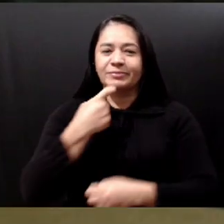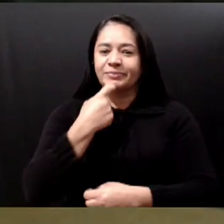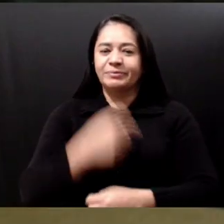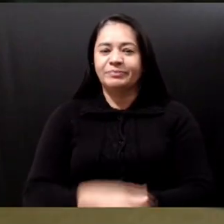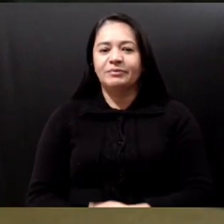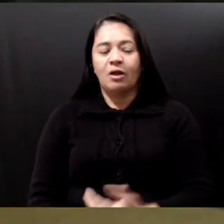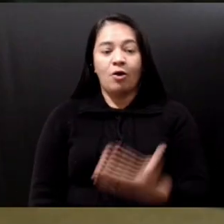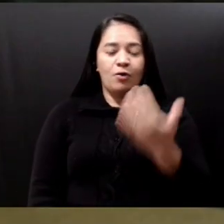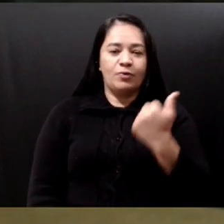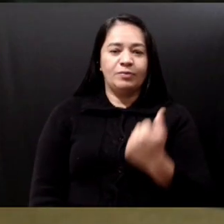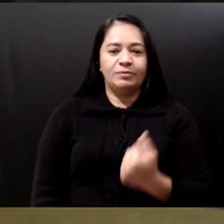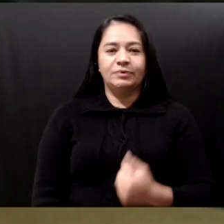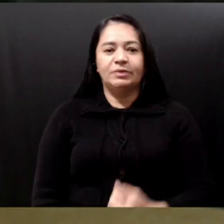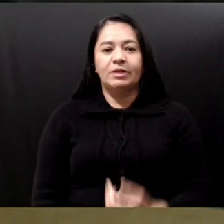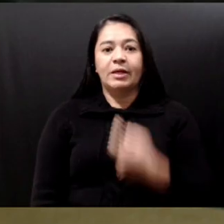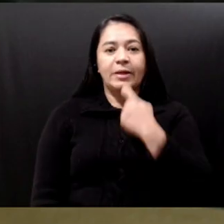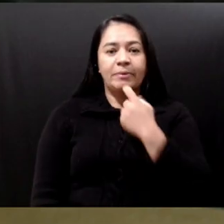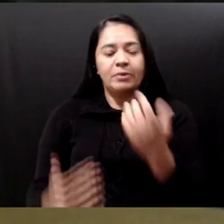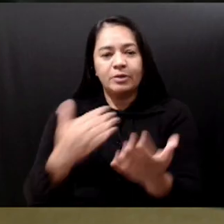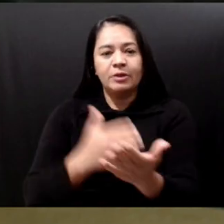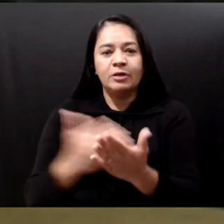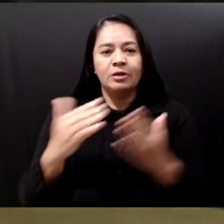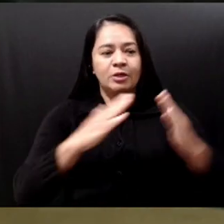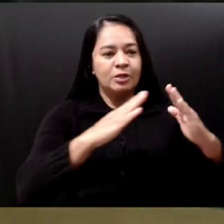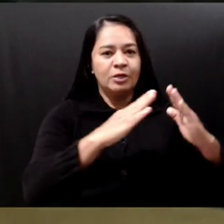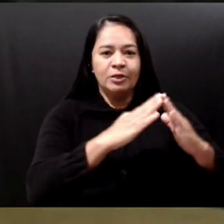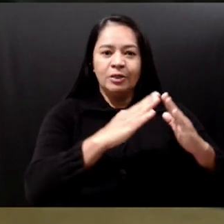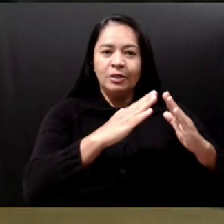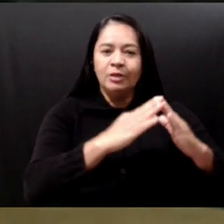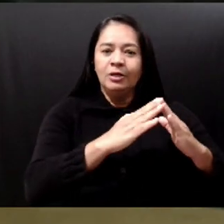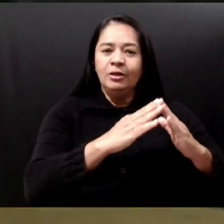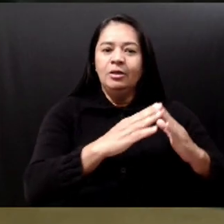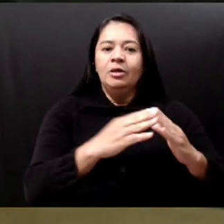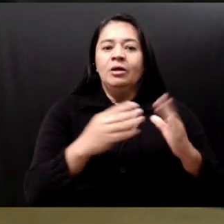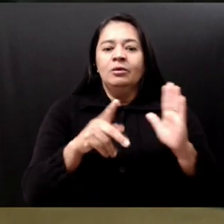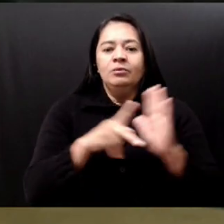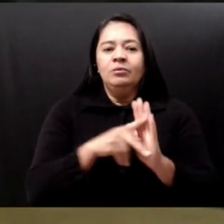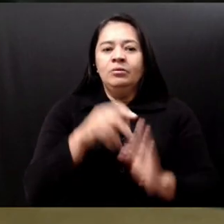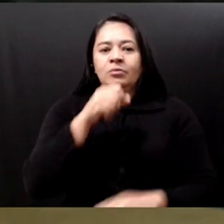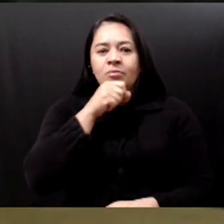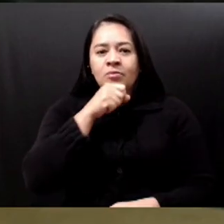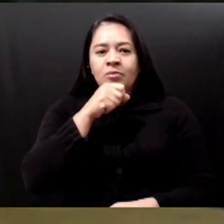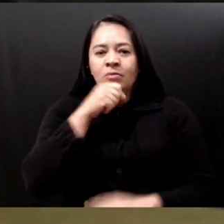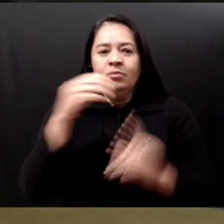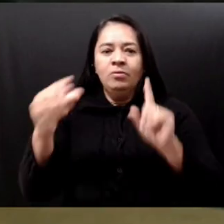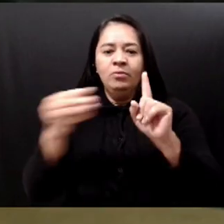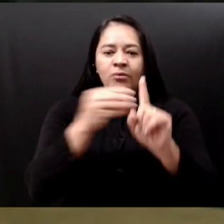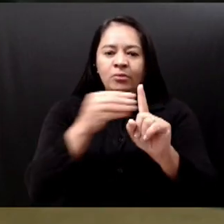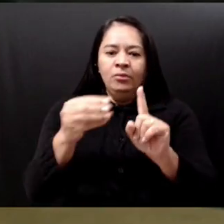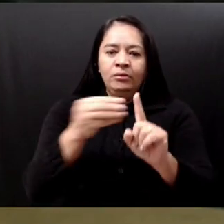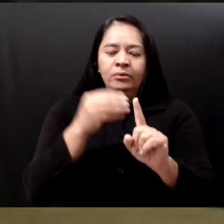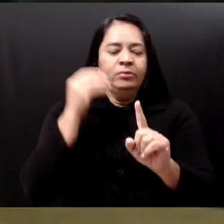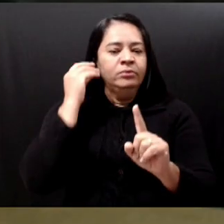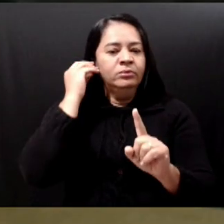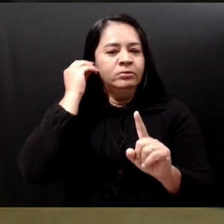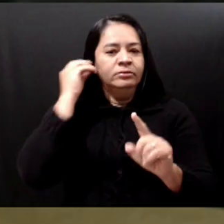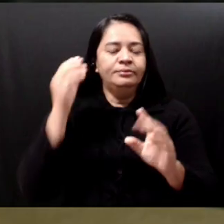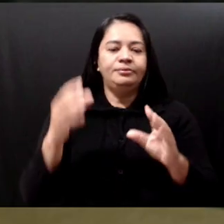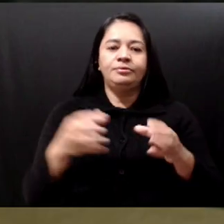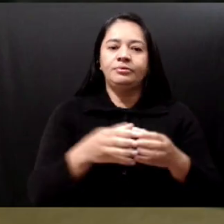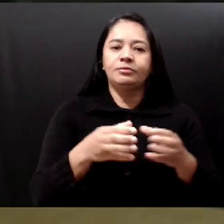vai implantar casas-lar para acolher idosos em situação de vulnerabilidade. O Conselho Municipal do Idoso